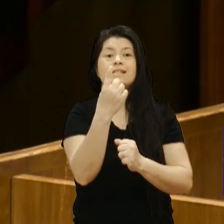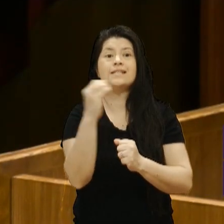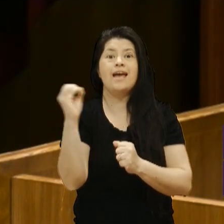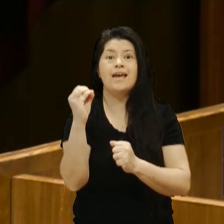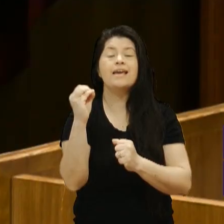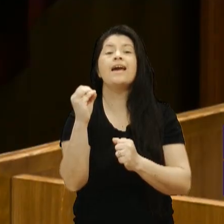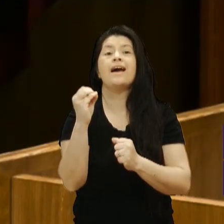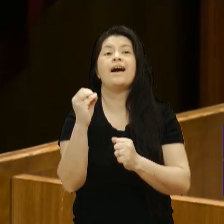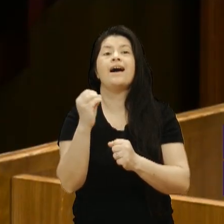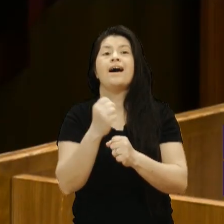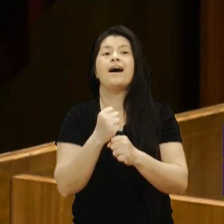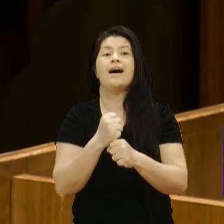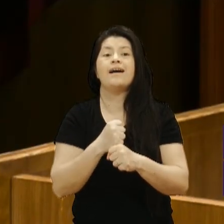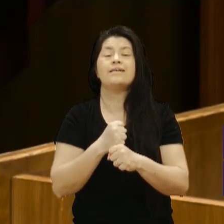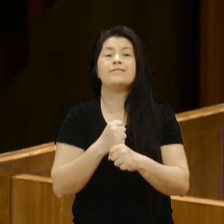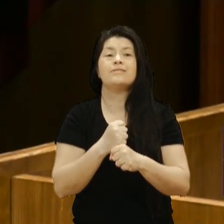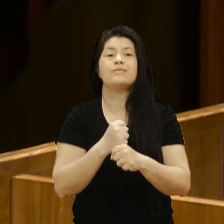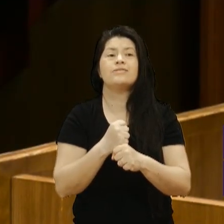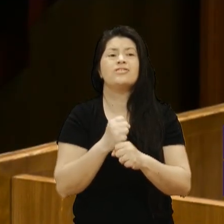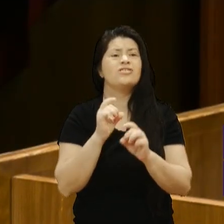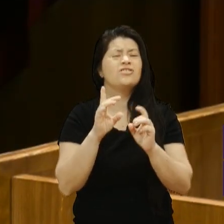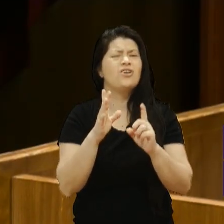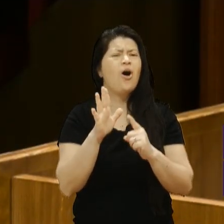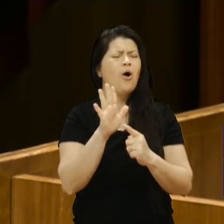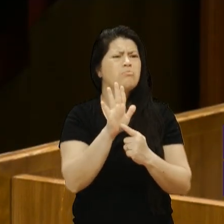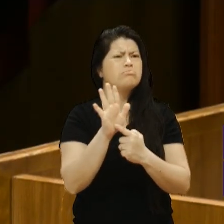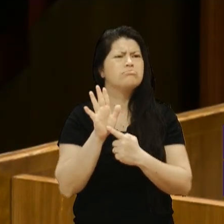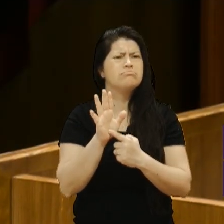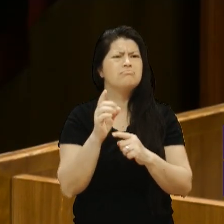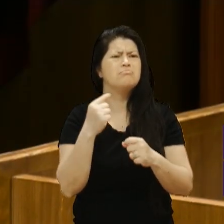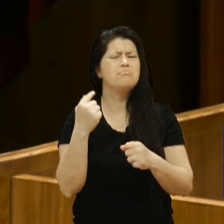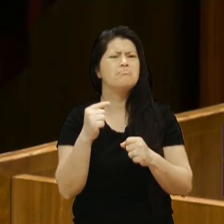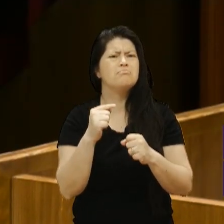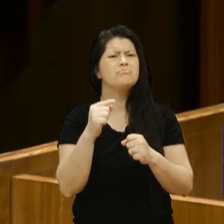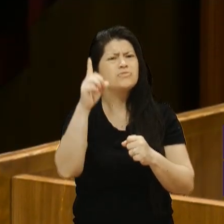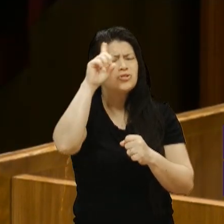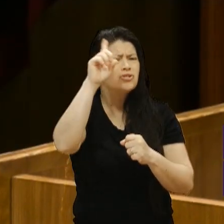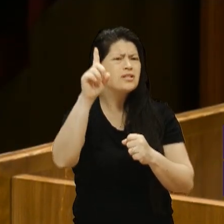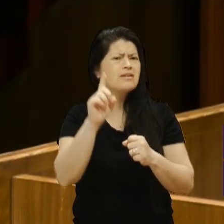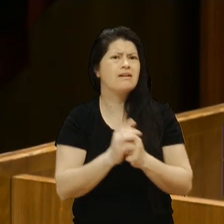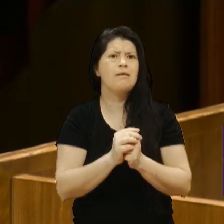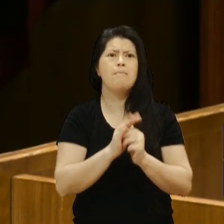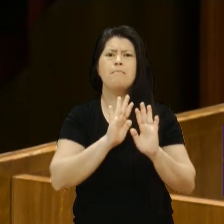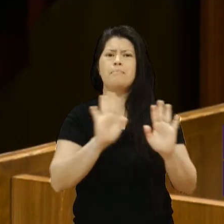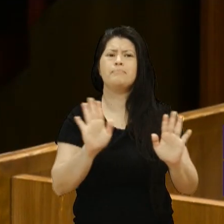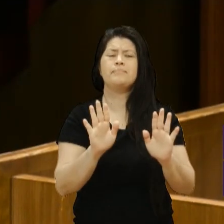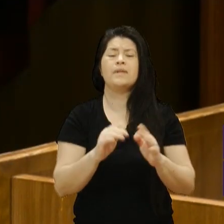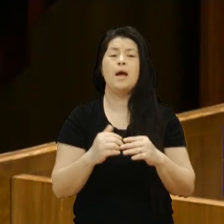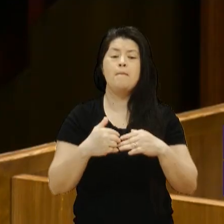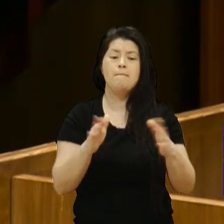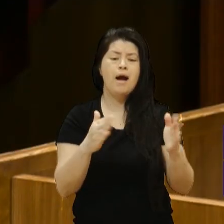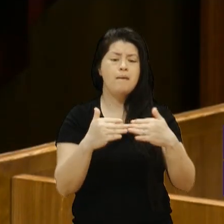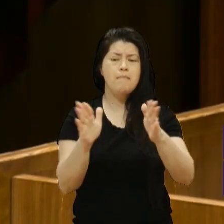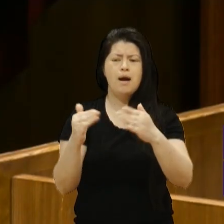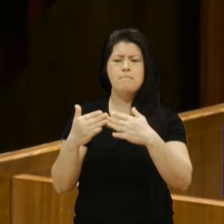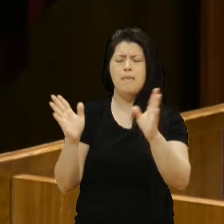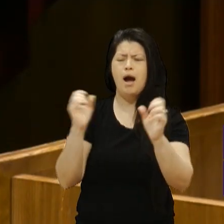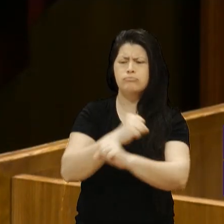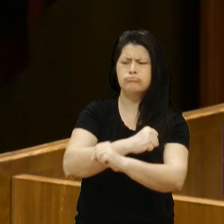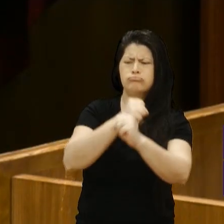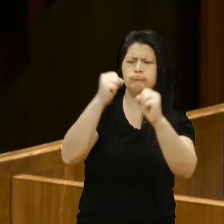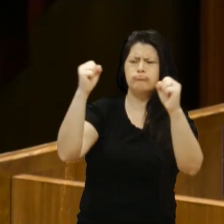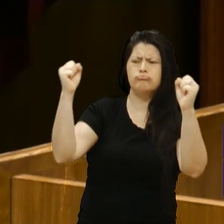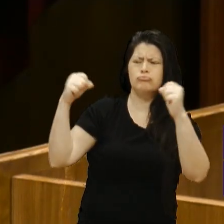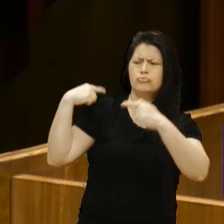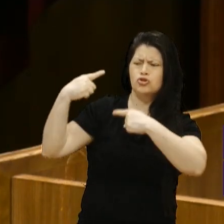Quando falamos em número, parece apenas uma data, mas um século é feito de milhares de dias abrindo as portas pela manhã, de